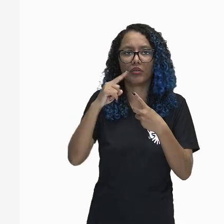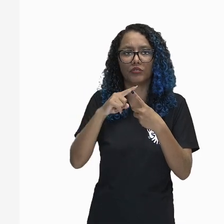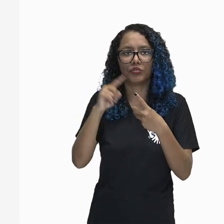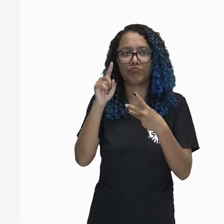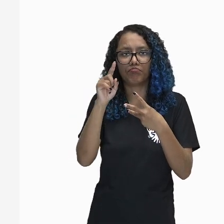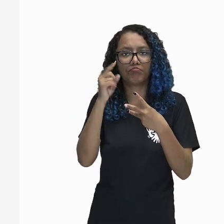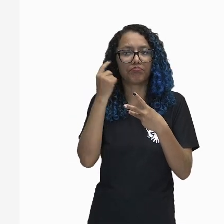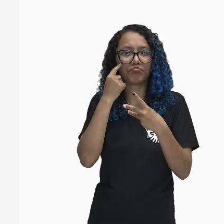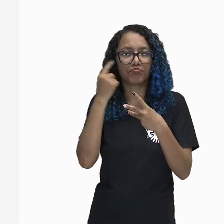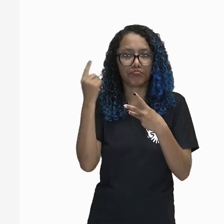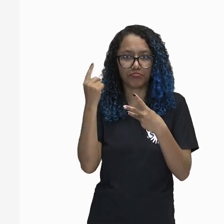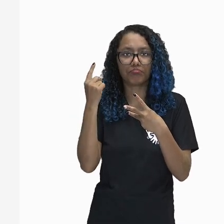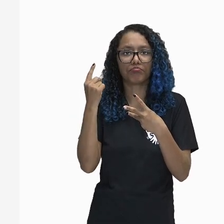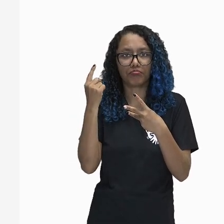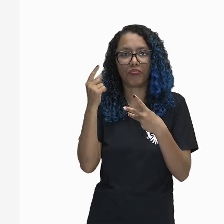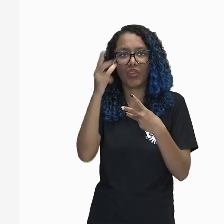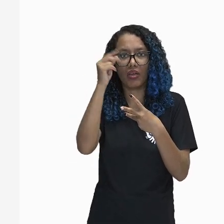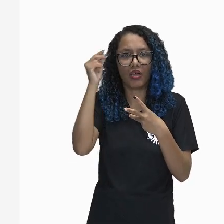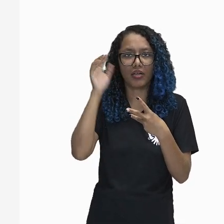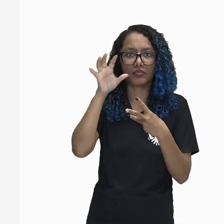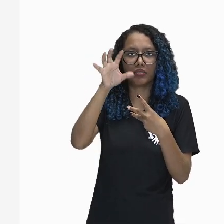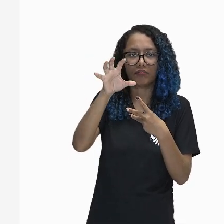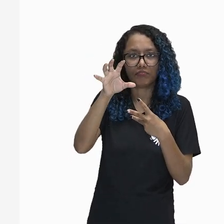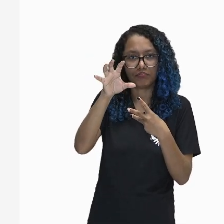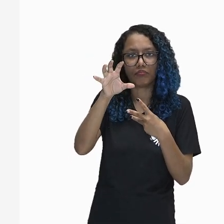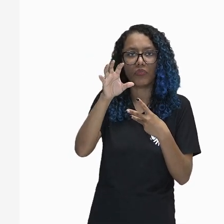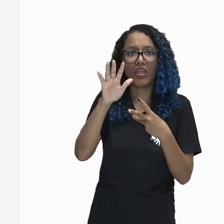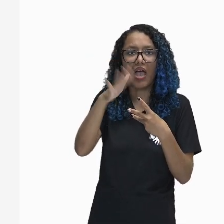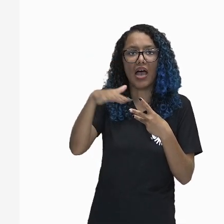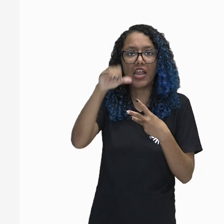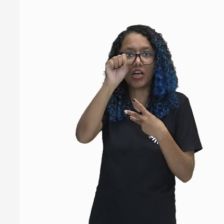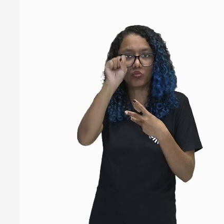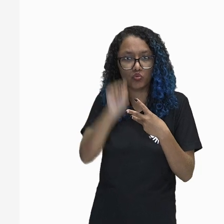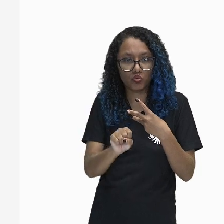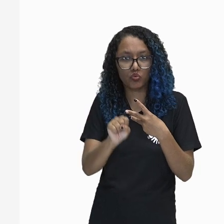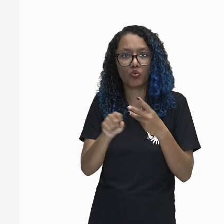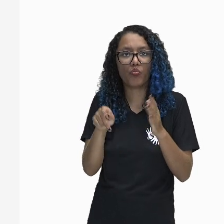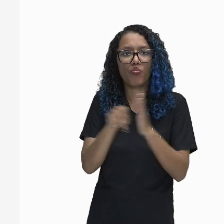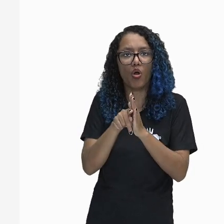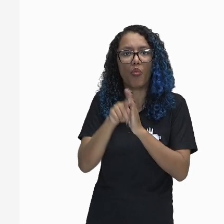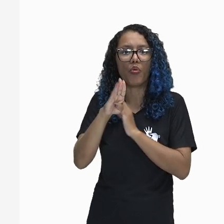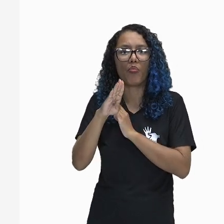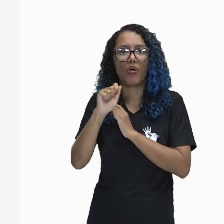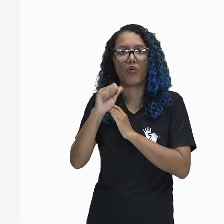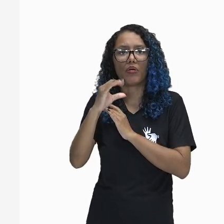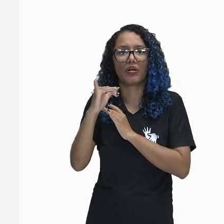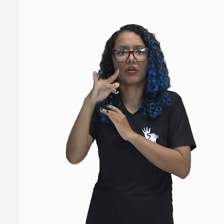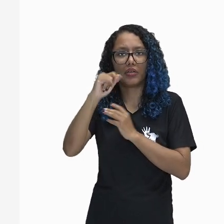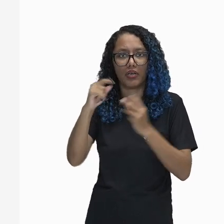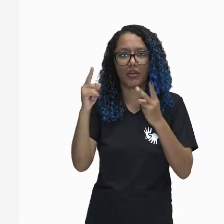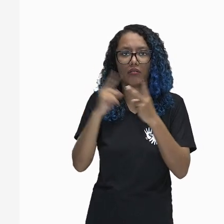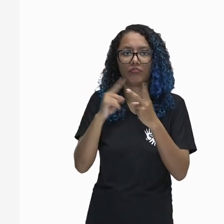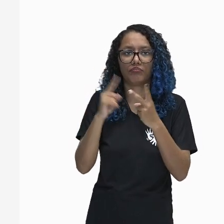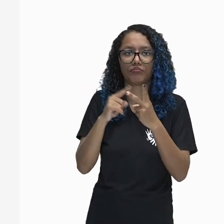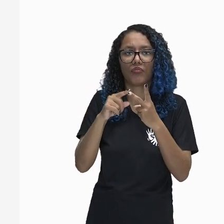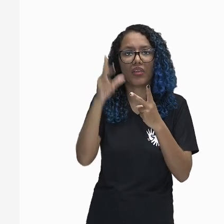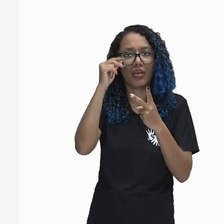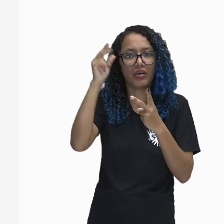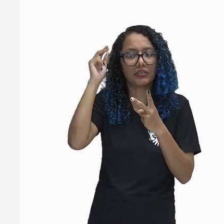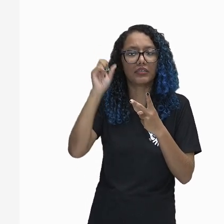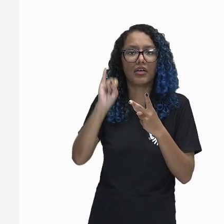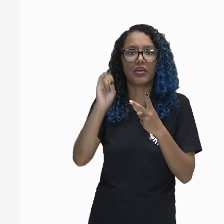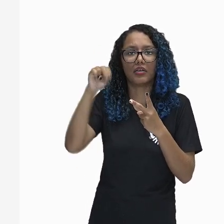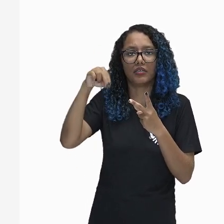continental, situada ao sul da Península Balcânica nos dias de hoje, a Grécia insular, formada por ilhas dos